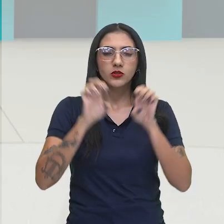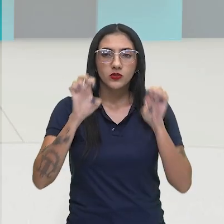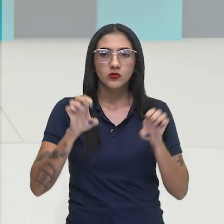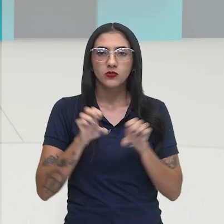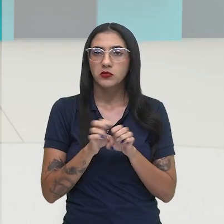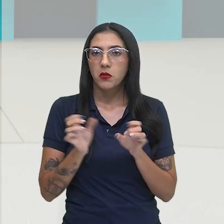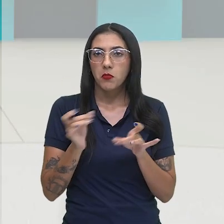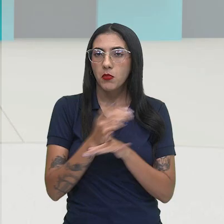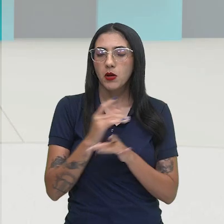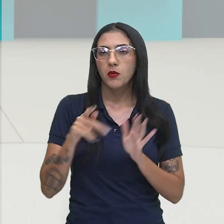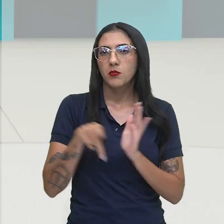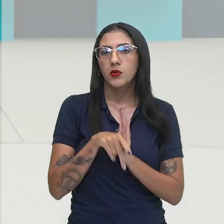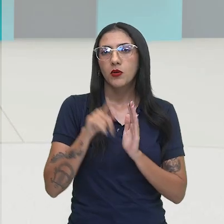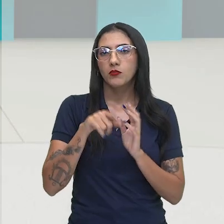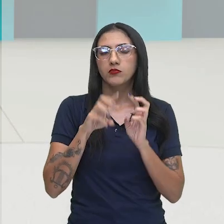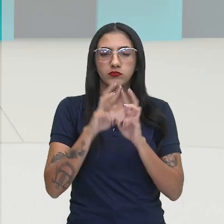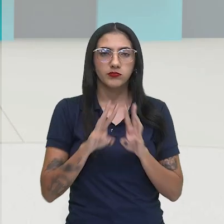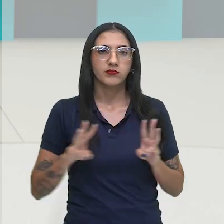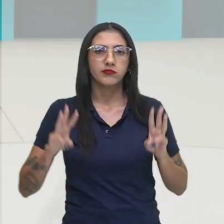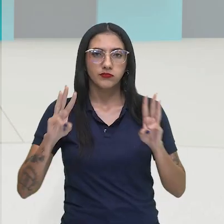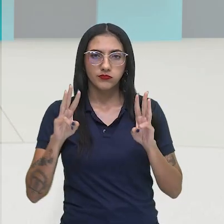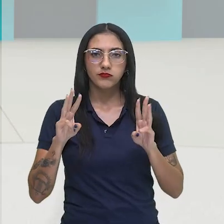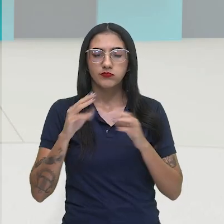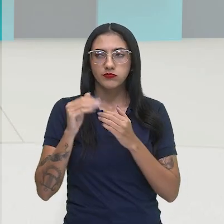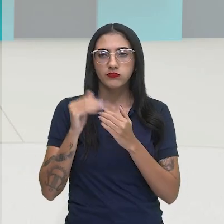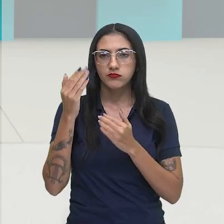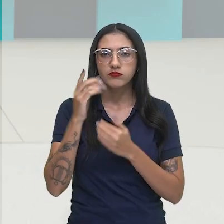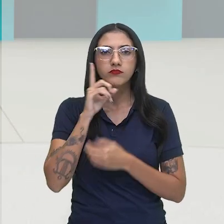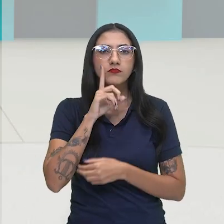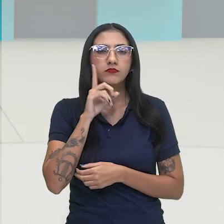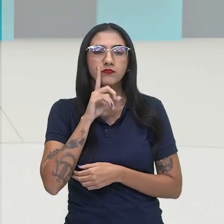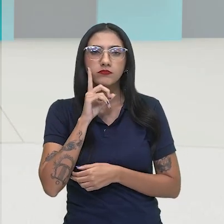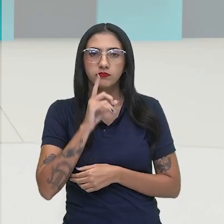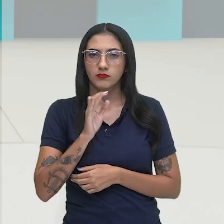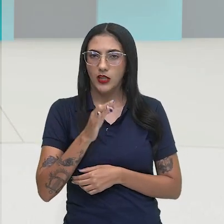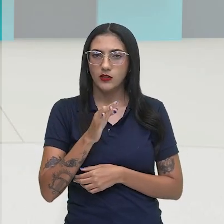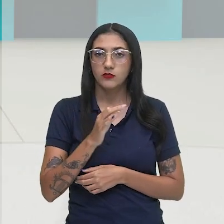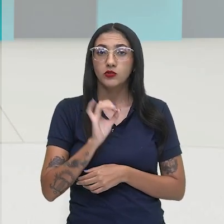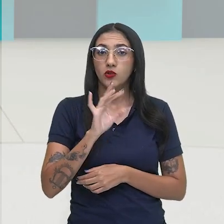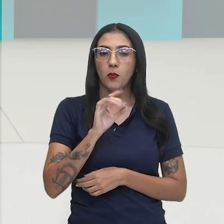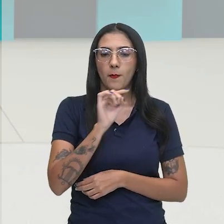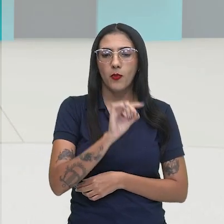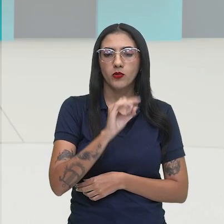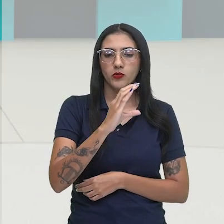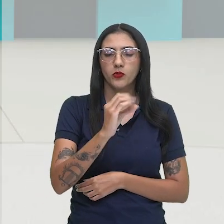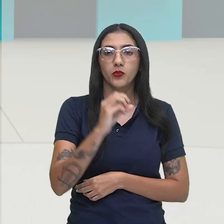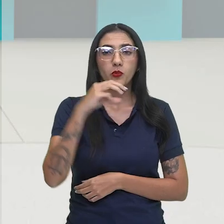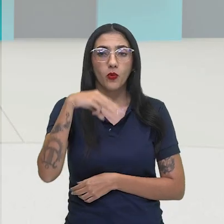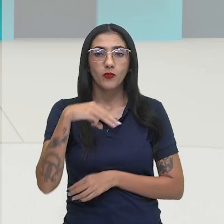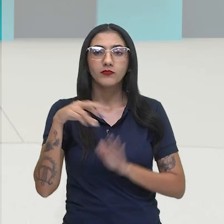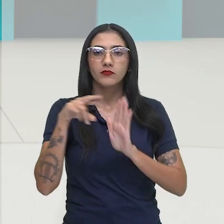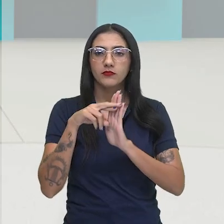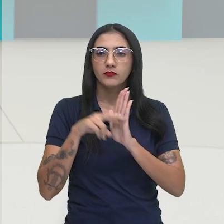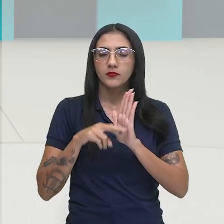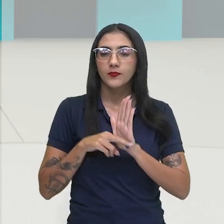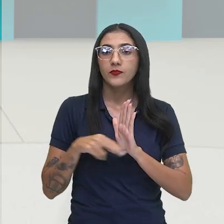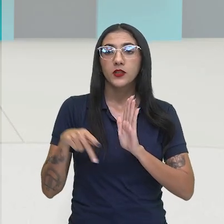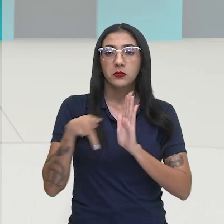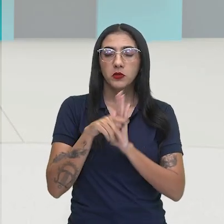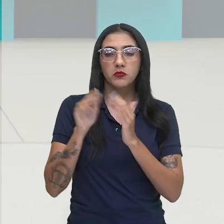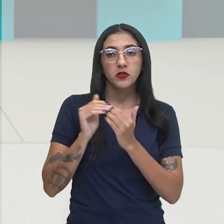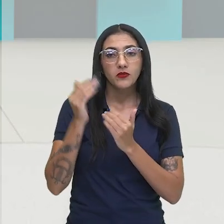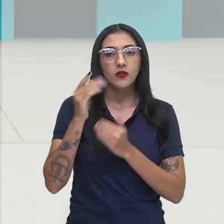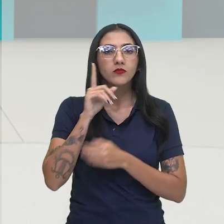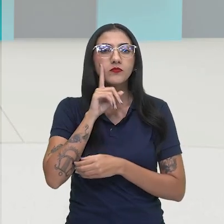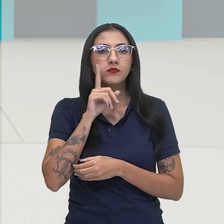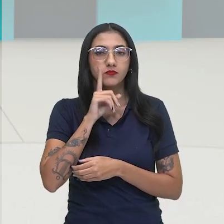então, para as páginas dos Estados Unidos, tá bom? Então, a terminação .com indica, via de regra, que também é uma página dos Estados